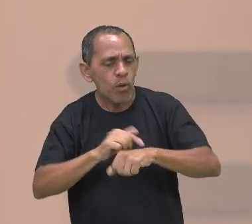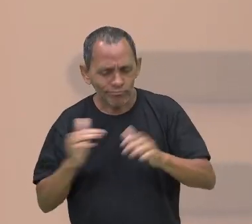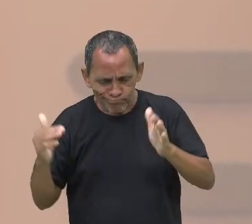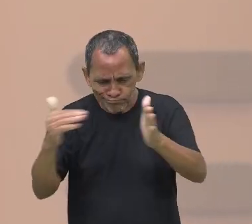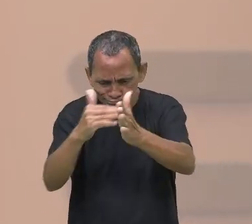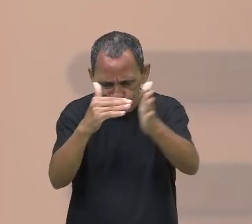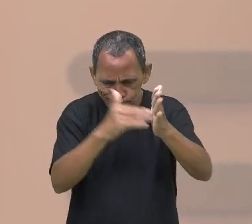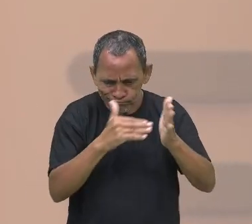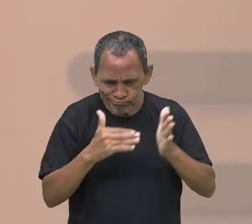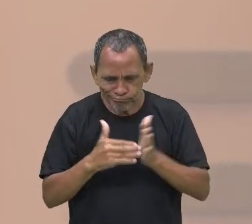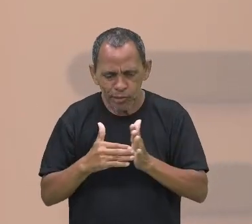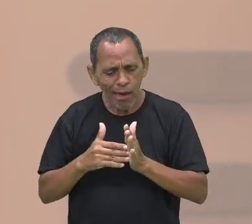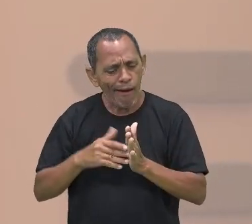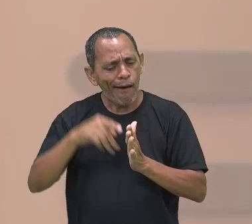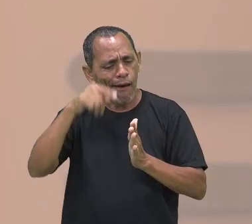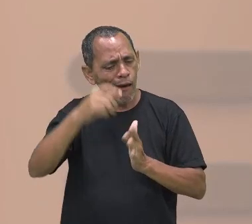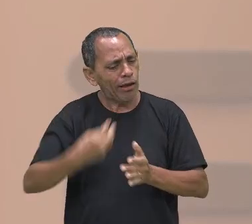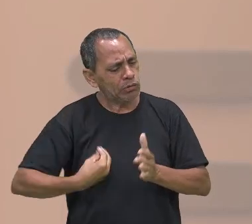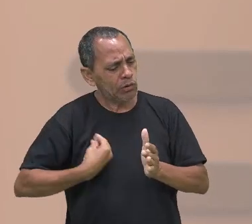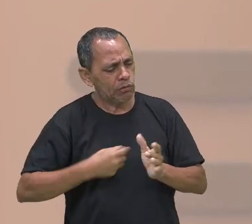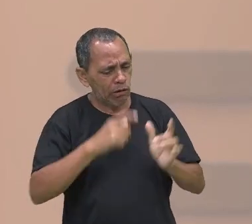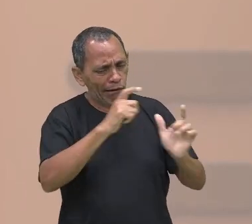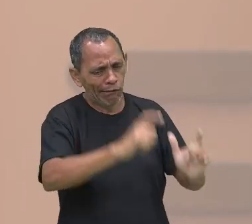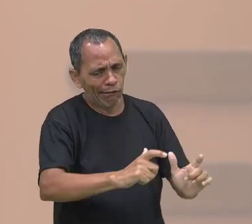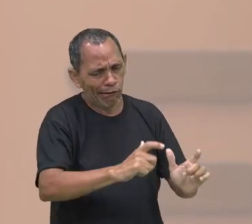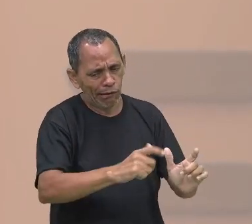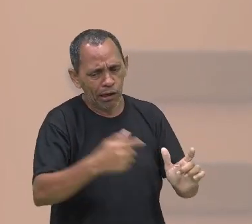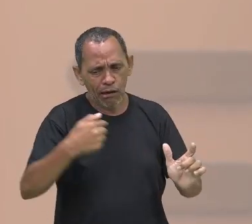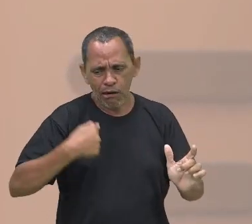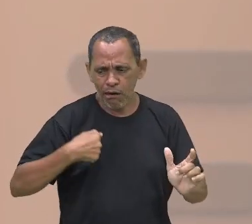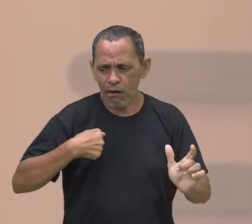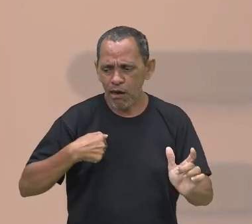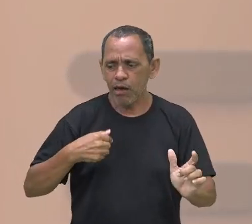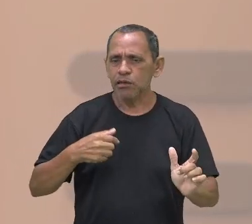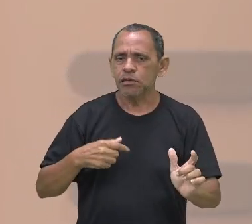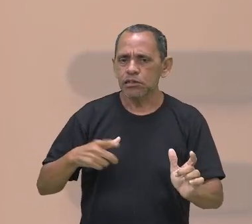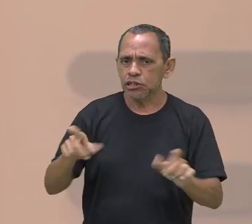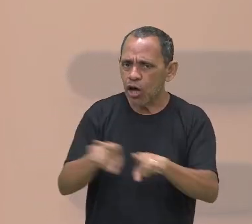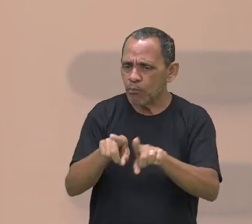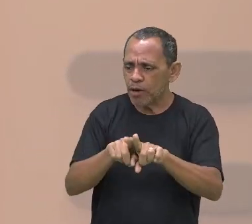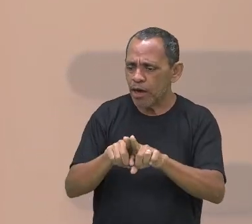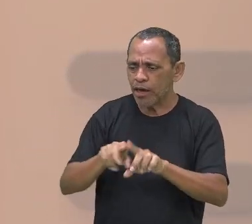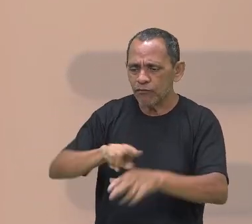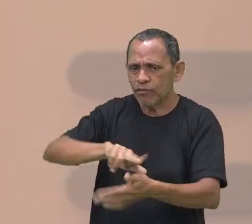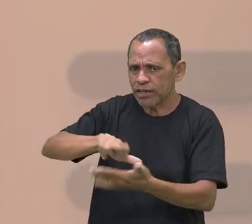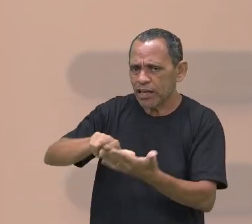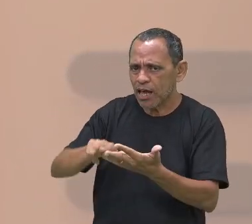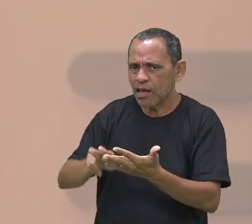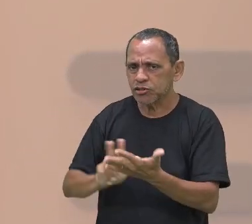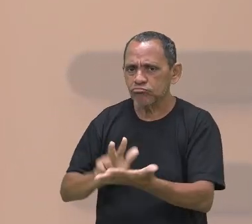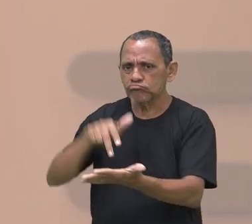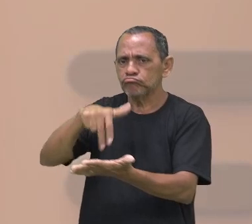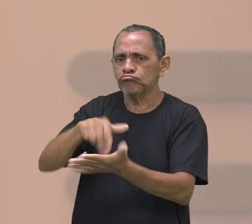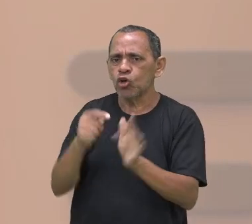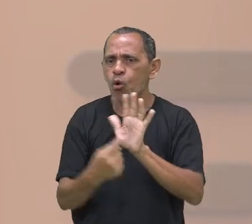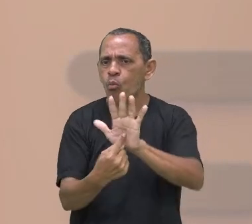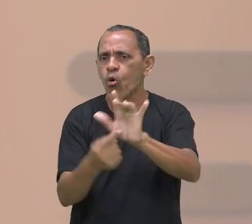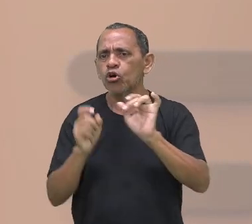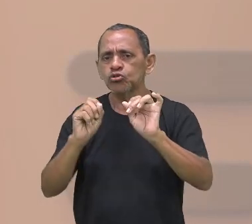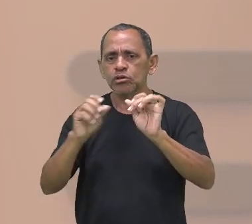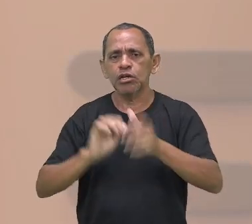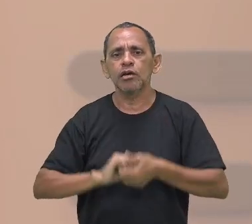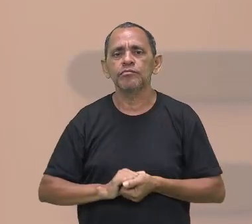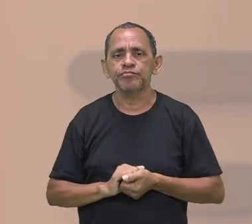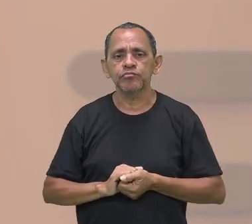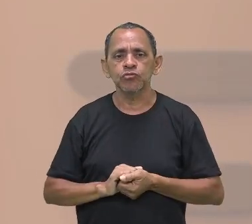diz este é daqui, aquele é de lá, esta diversidade exalta, porque são modos de ser,